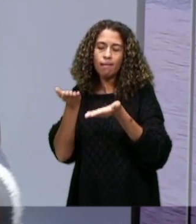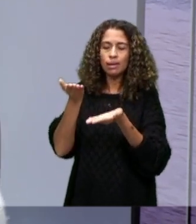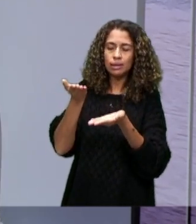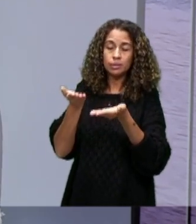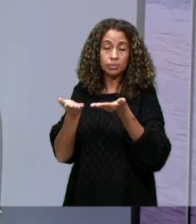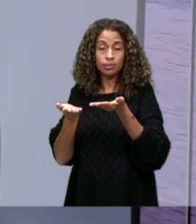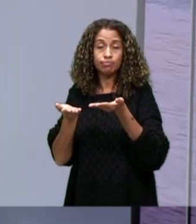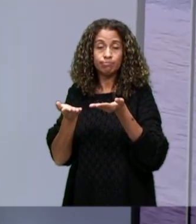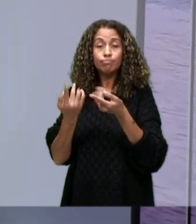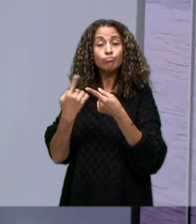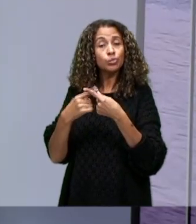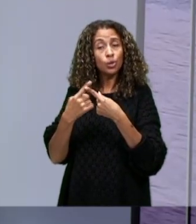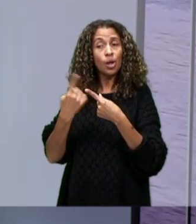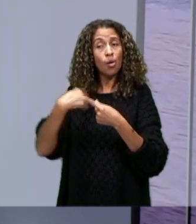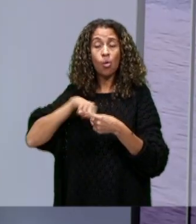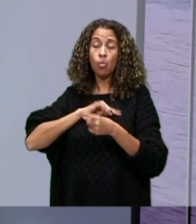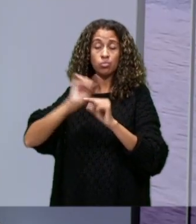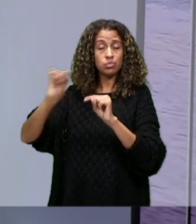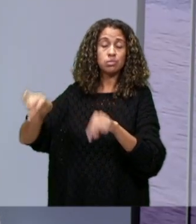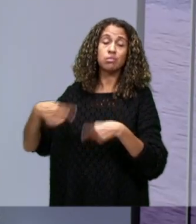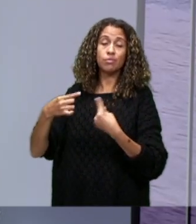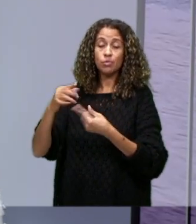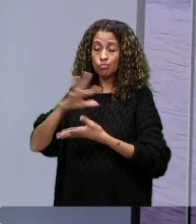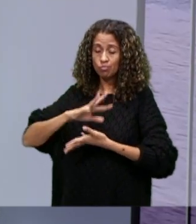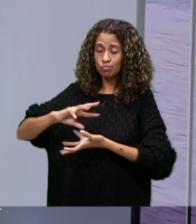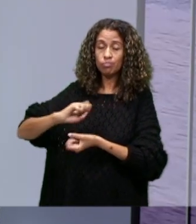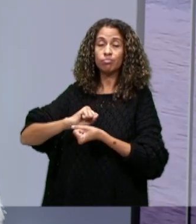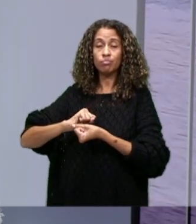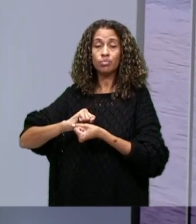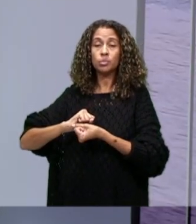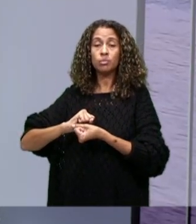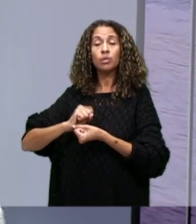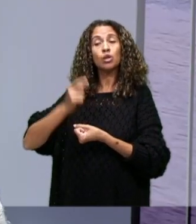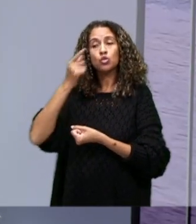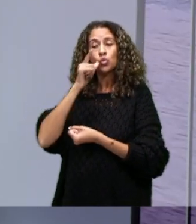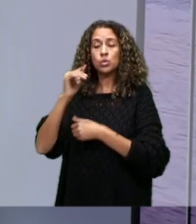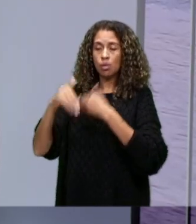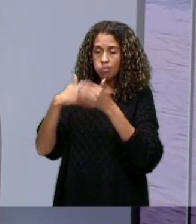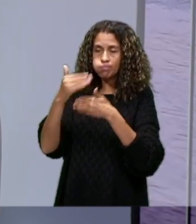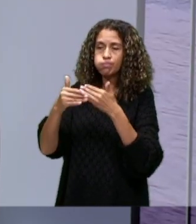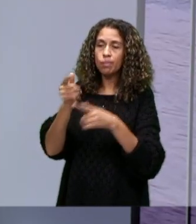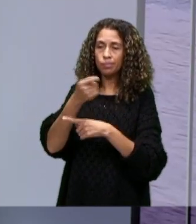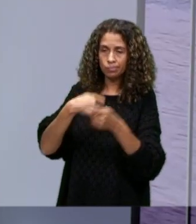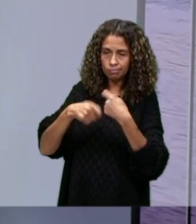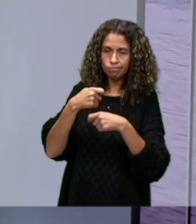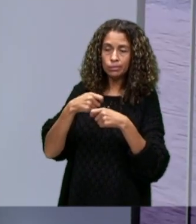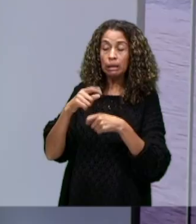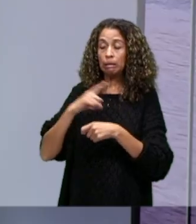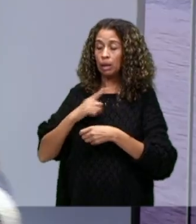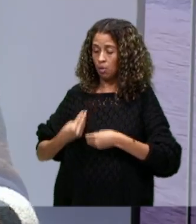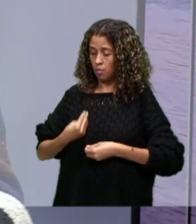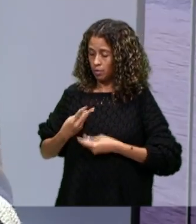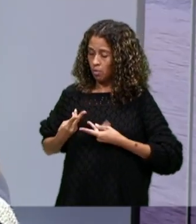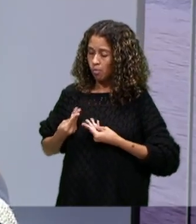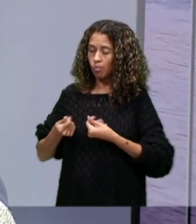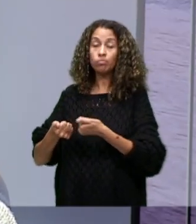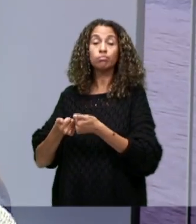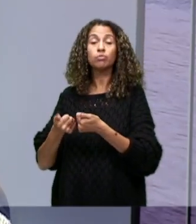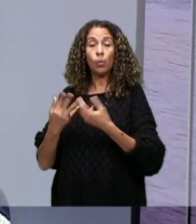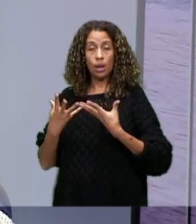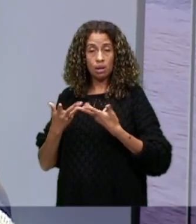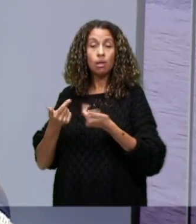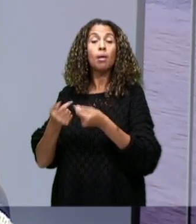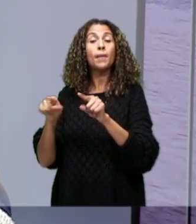né? Que é o grande desafio da sustentabilidade. Que a gente prospere economicamente, que as pessoas tenham qualidade de vida, mas que o meio ambiente também